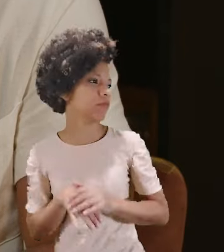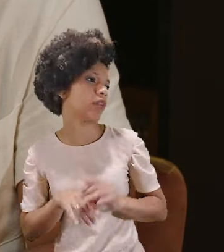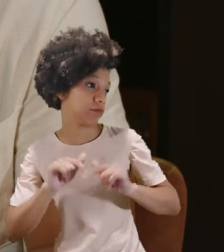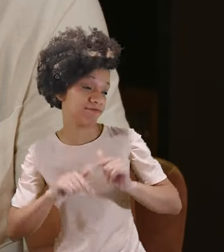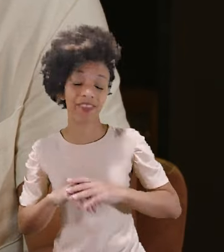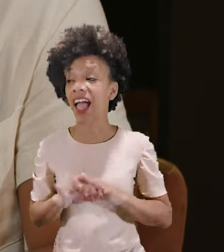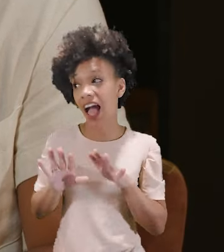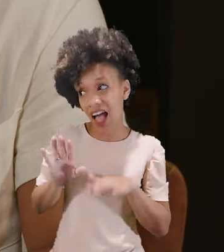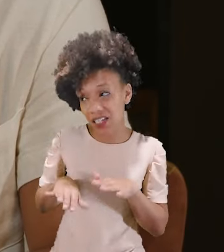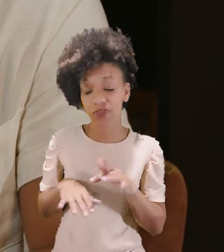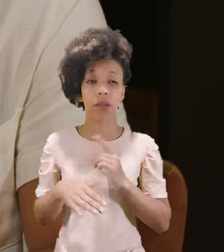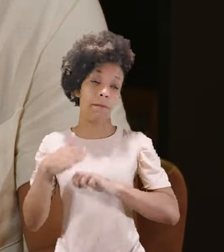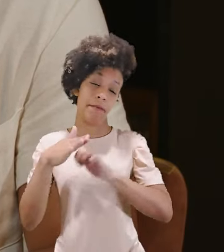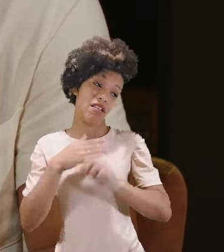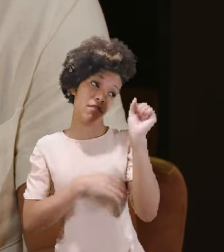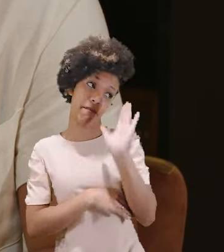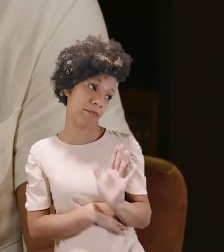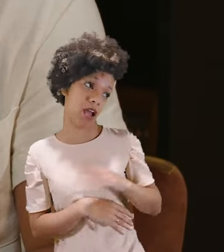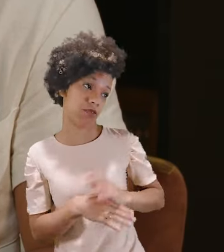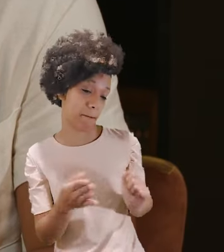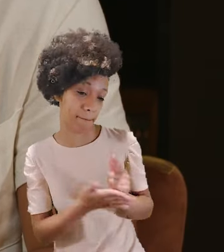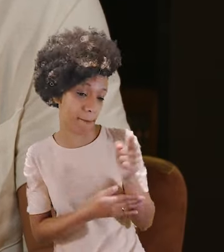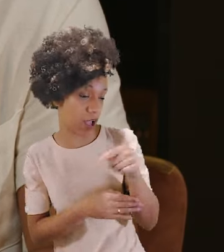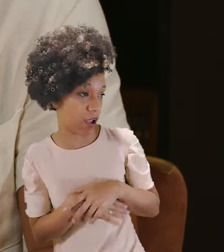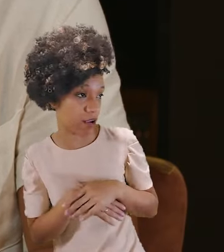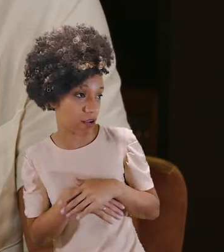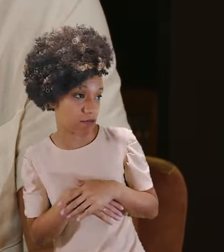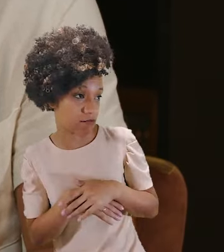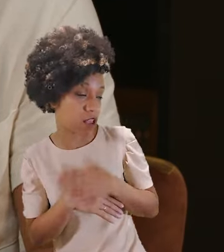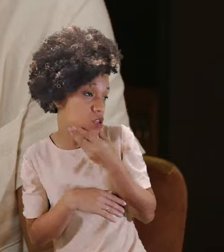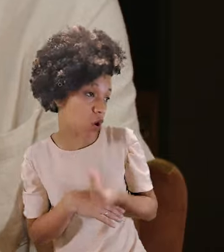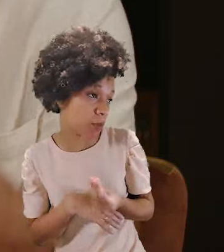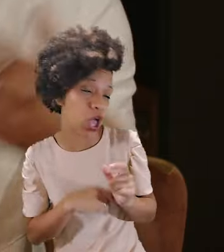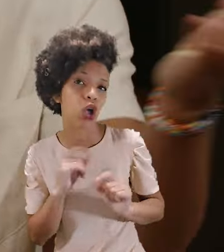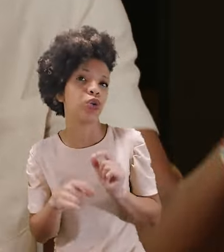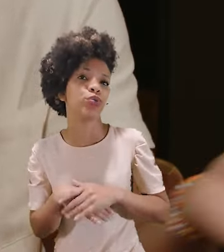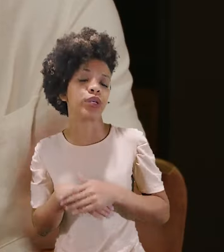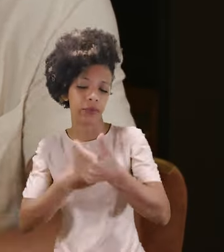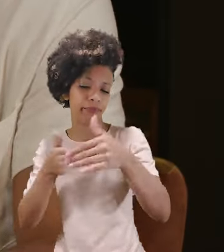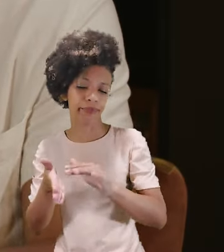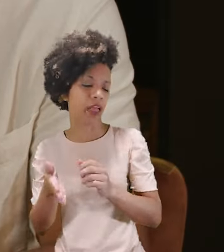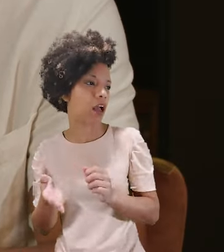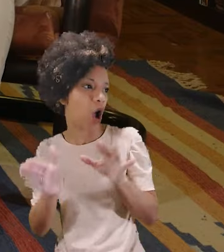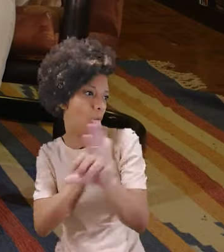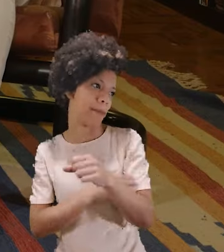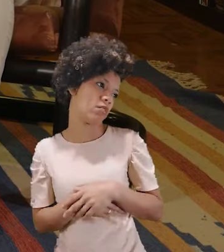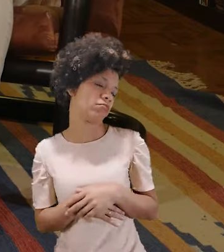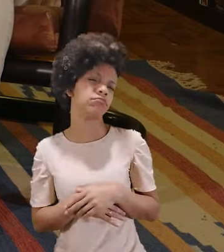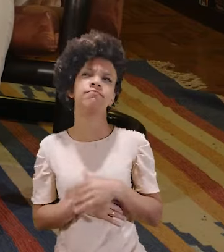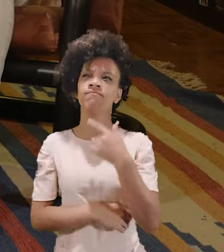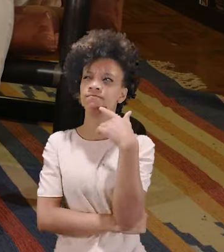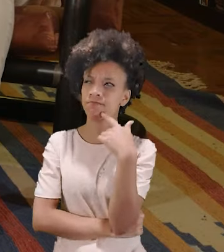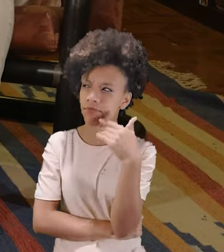a gente a minha cara é muito mais barato ela pagar esse cara do que ele levar a carga por exemplo